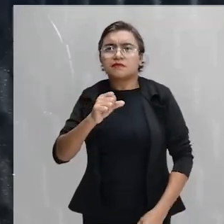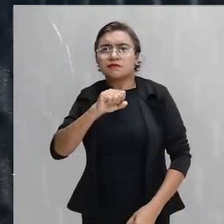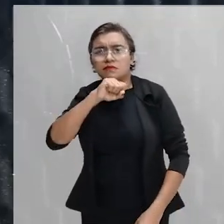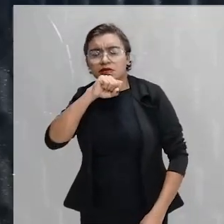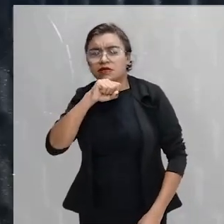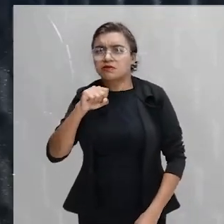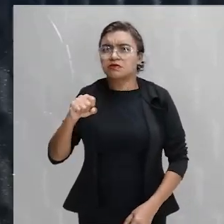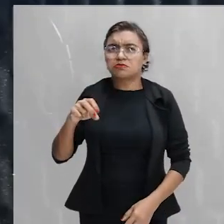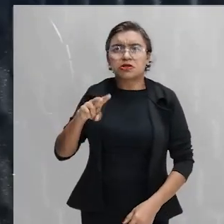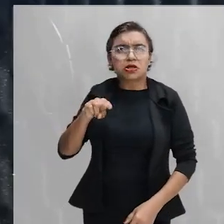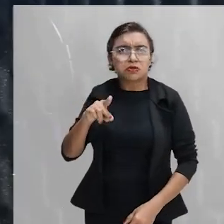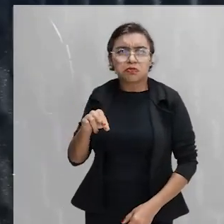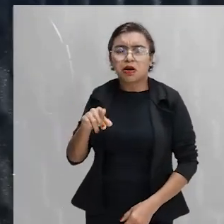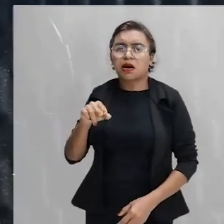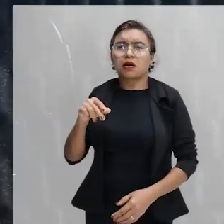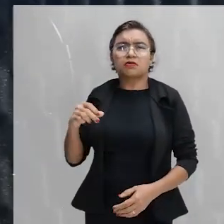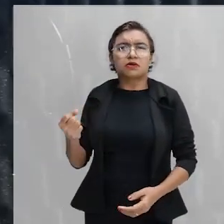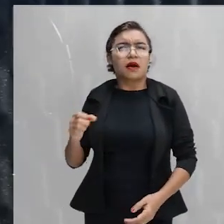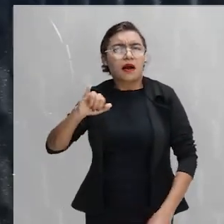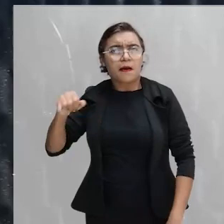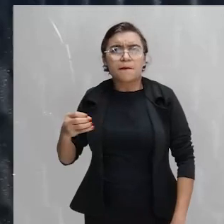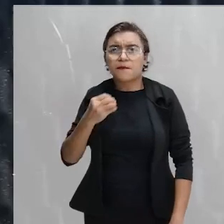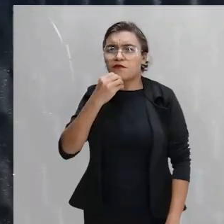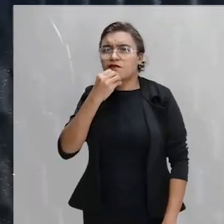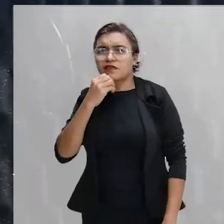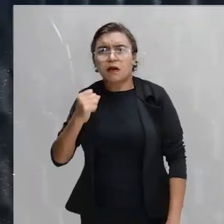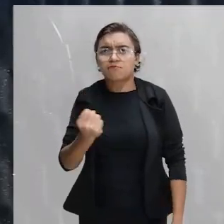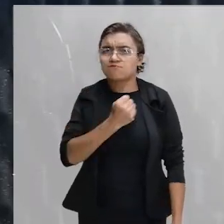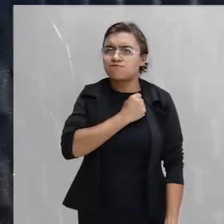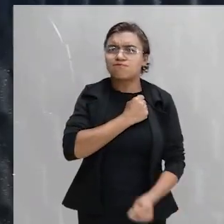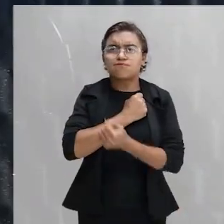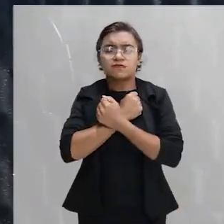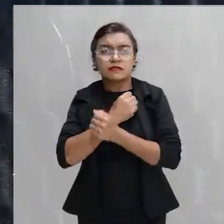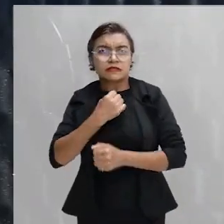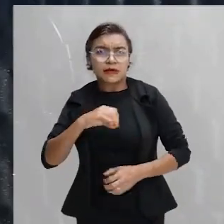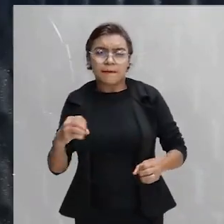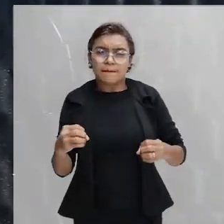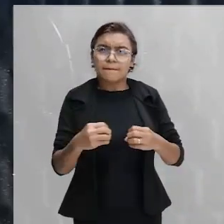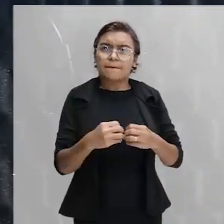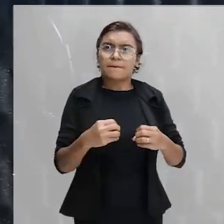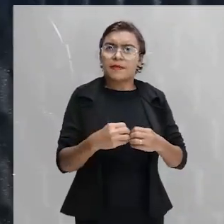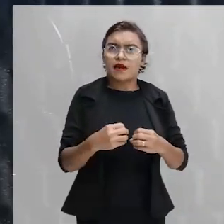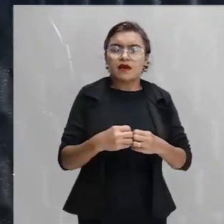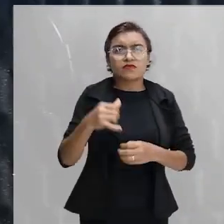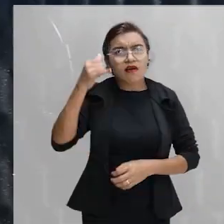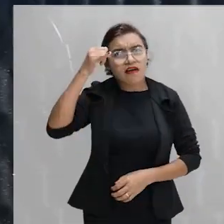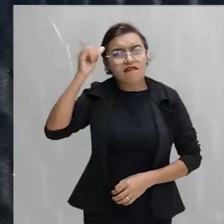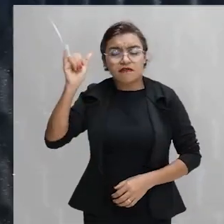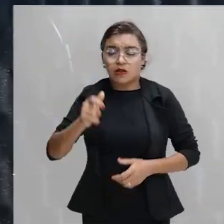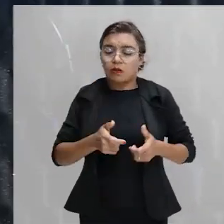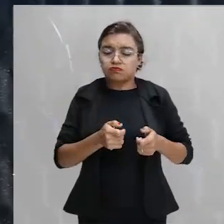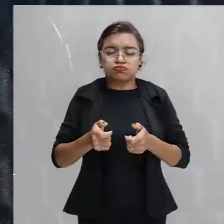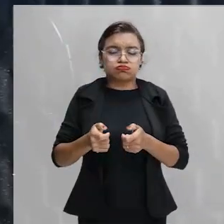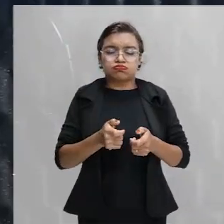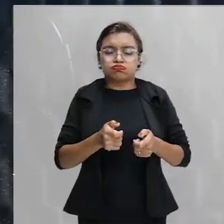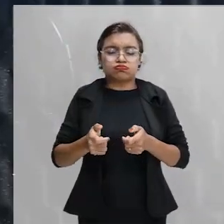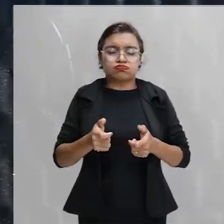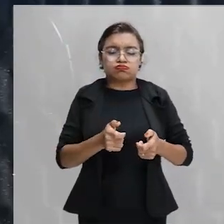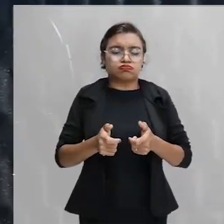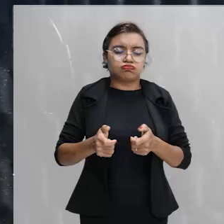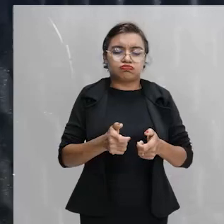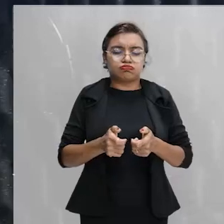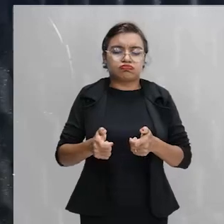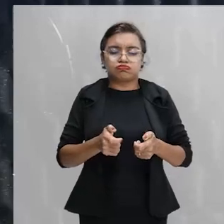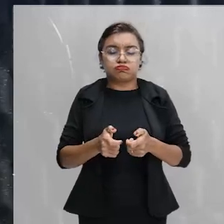amigos, aproveitar as oportunidades. Na hora que você estiver perto das pessoas, evite ficar aí com muito tempo com o celular na mão, olhando o